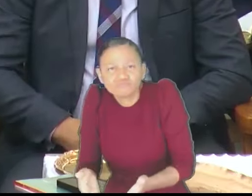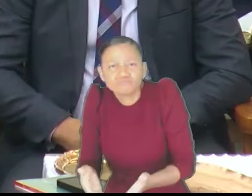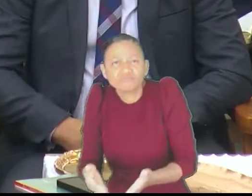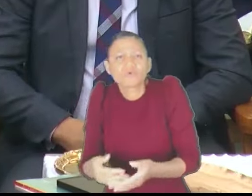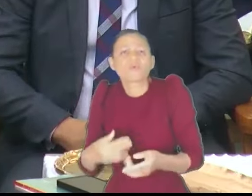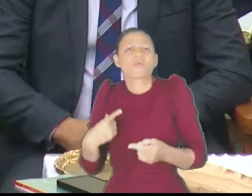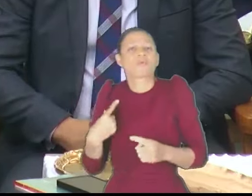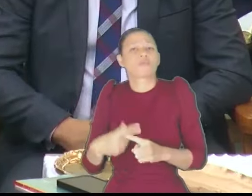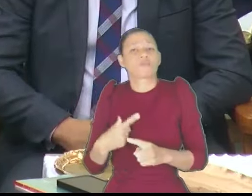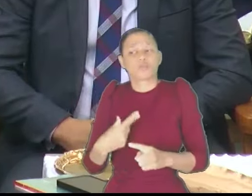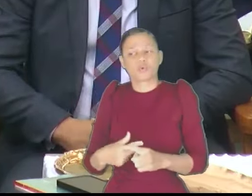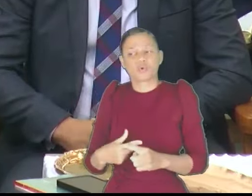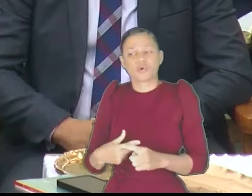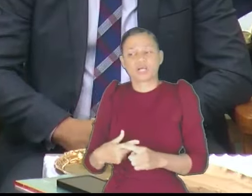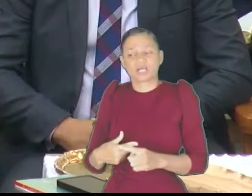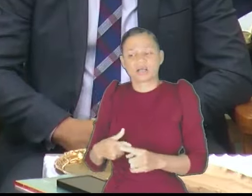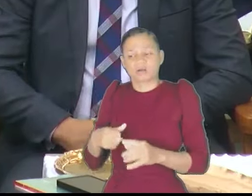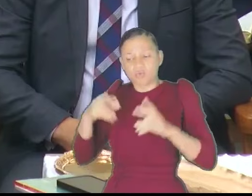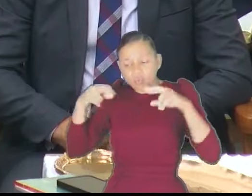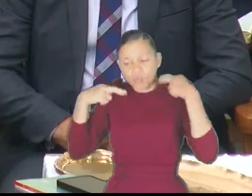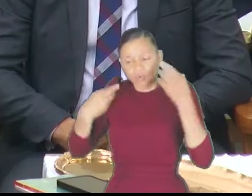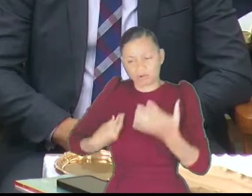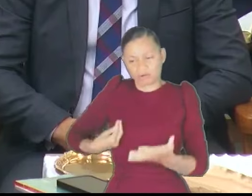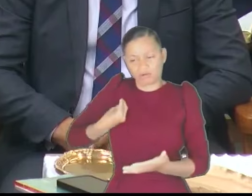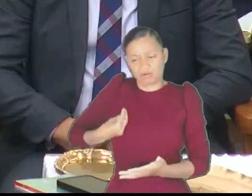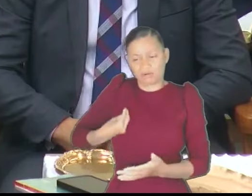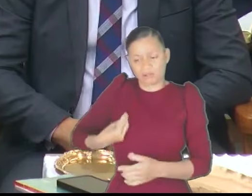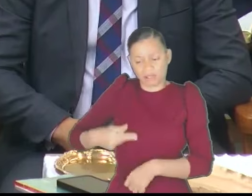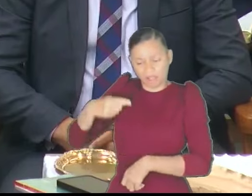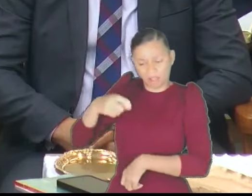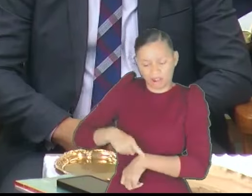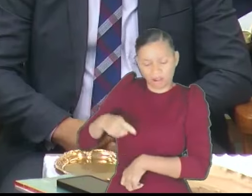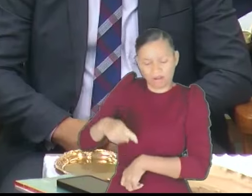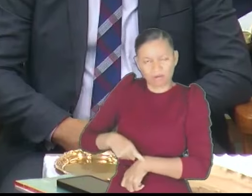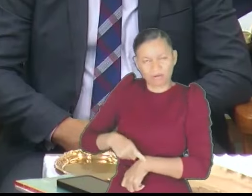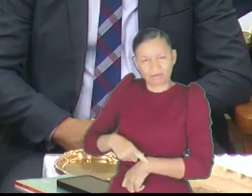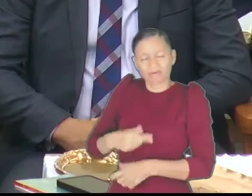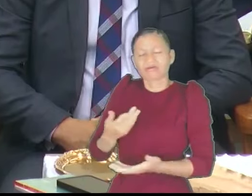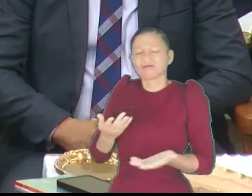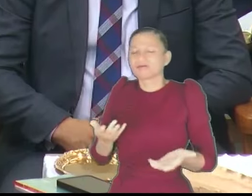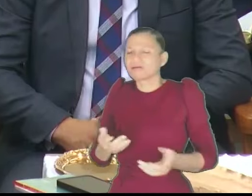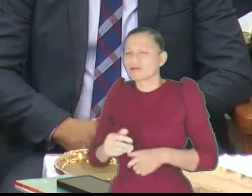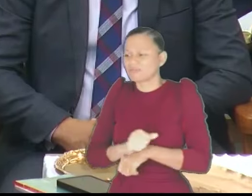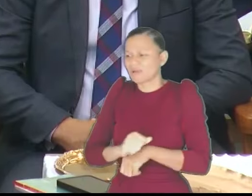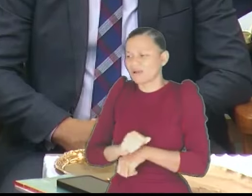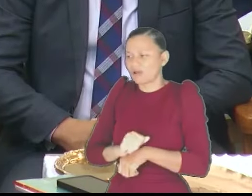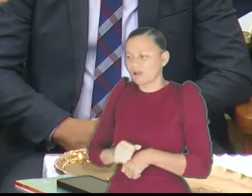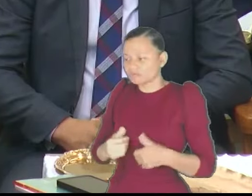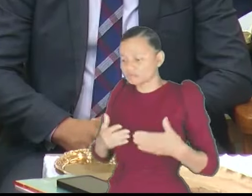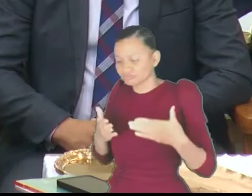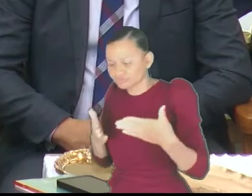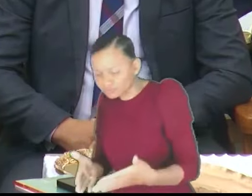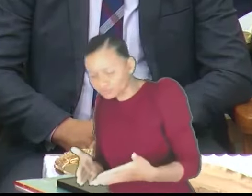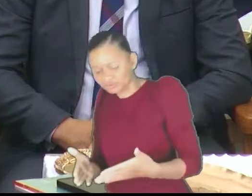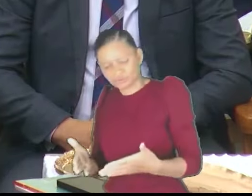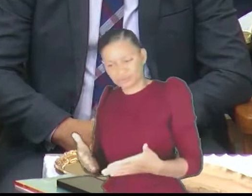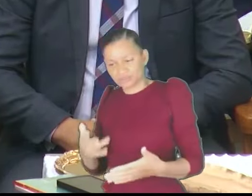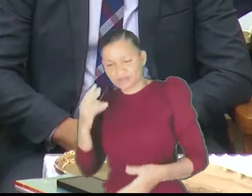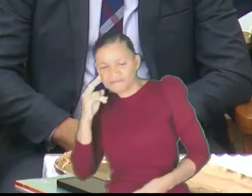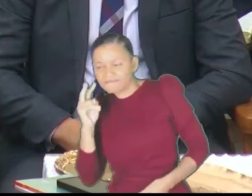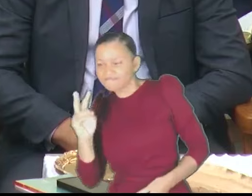Porque se o cordeiro tivesse lá, a hora que Abraão chegou, Isaac não tinha perguntado aonde está o cordeiro. Ele já teria visto o